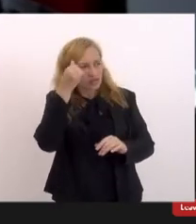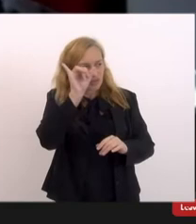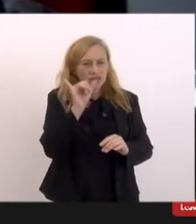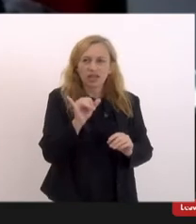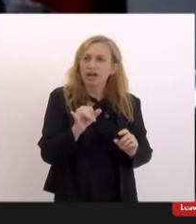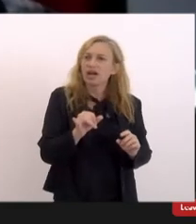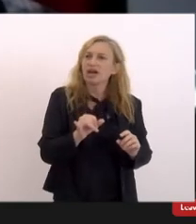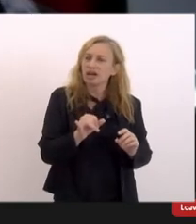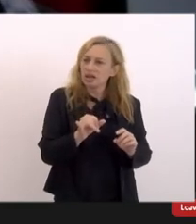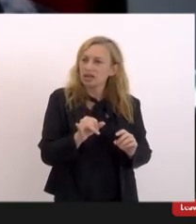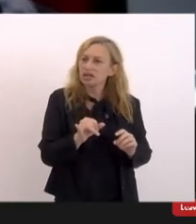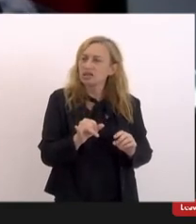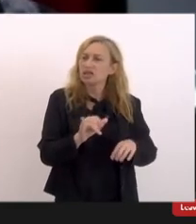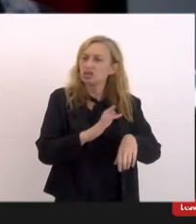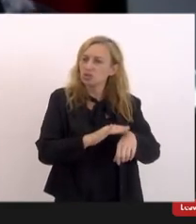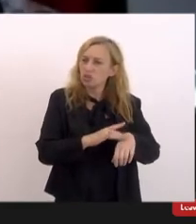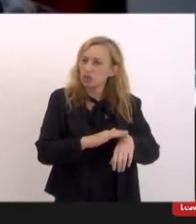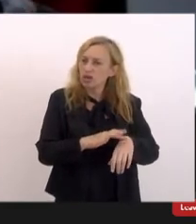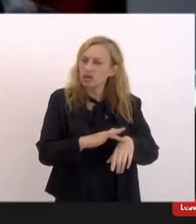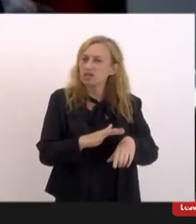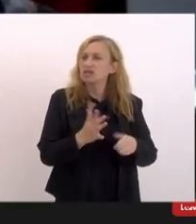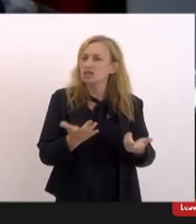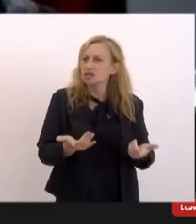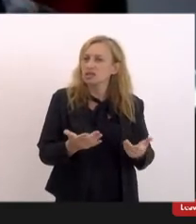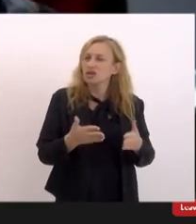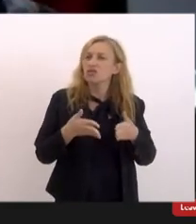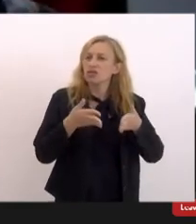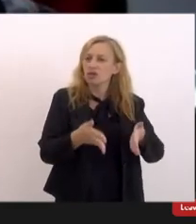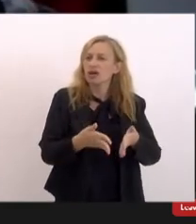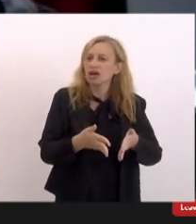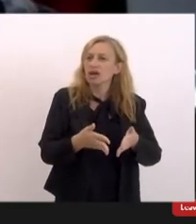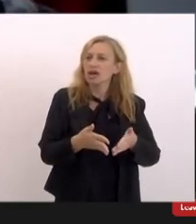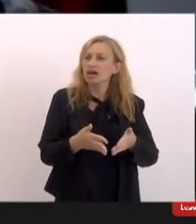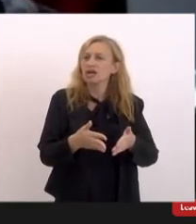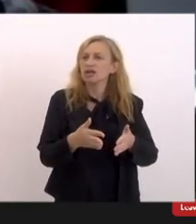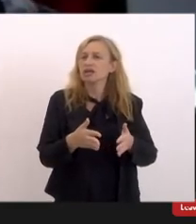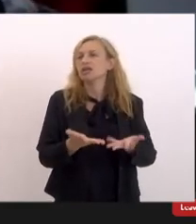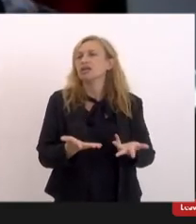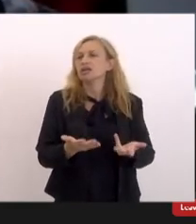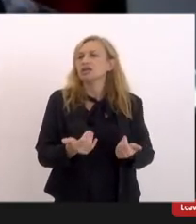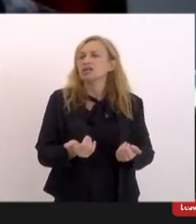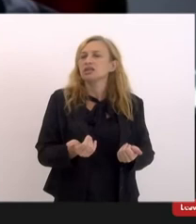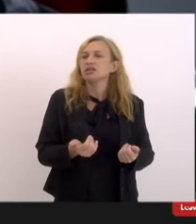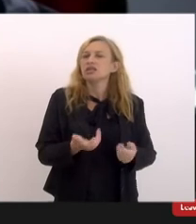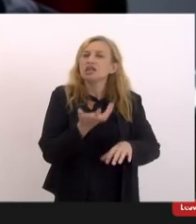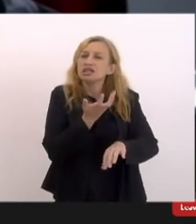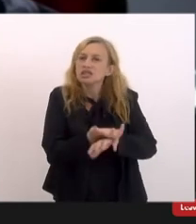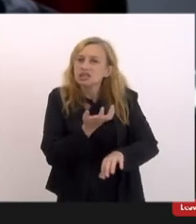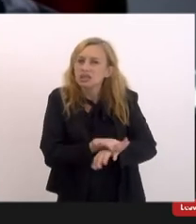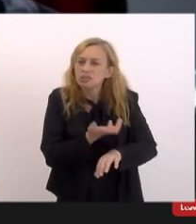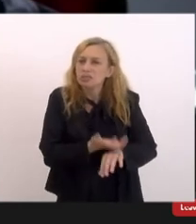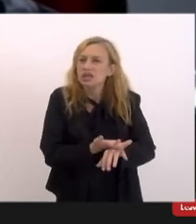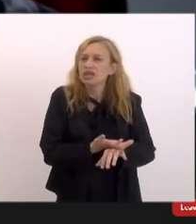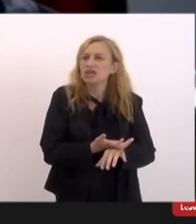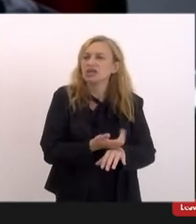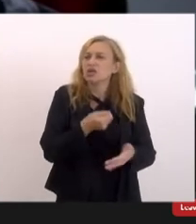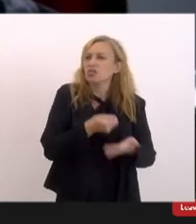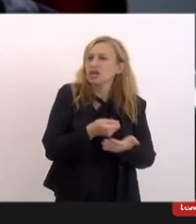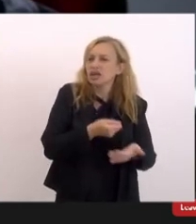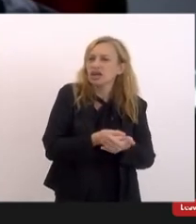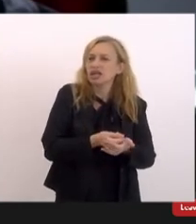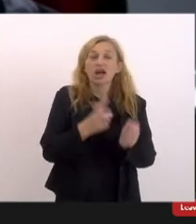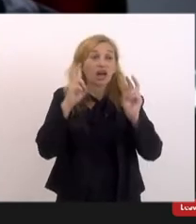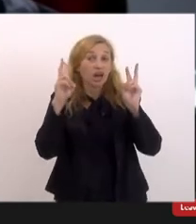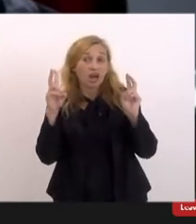tema que vai ser constantemente trabalhado, tanto naquelas disciplinas obrigatórias correlatas ao